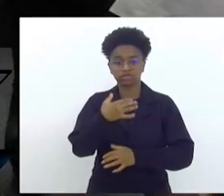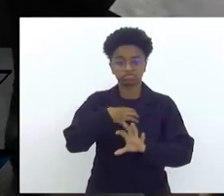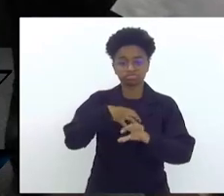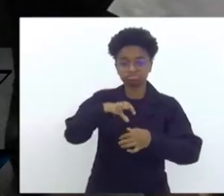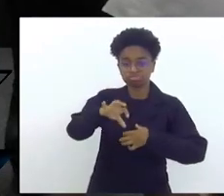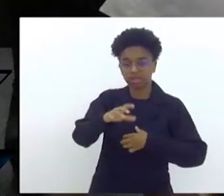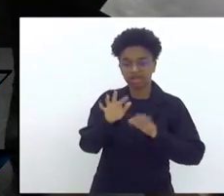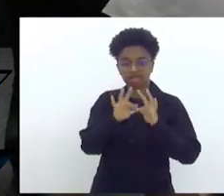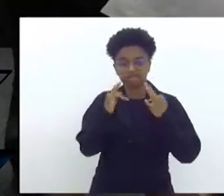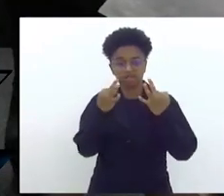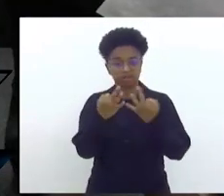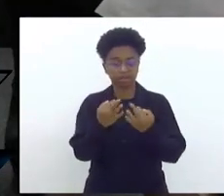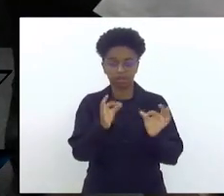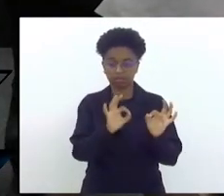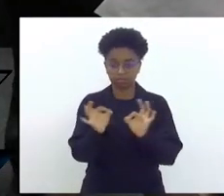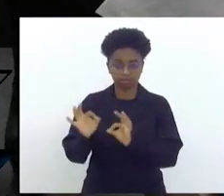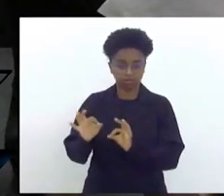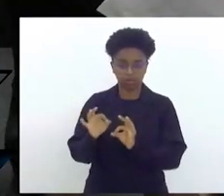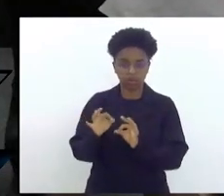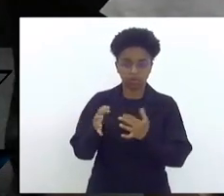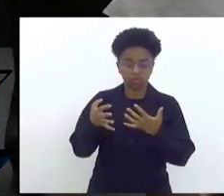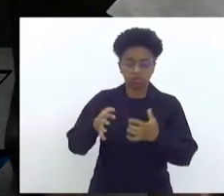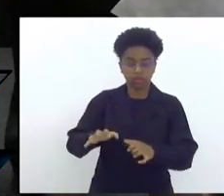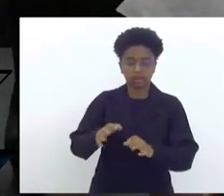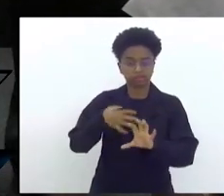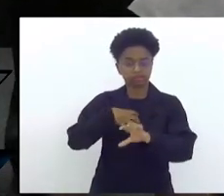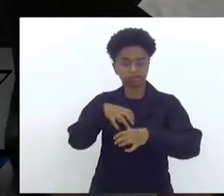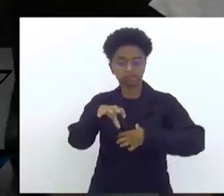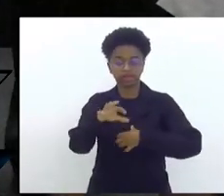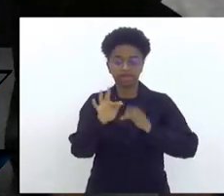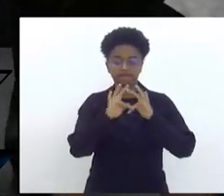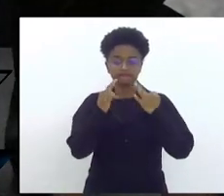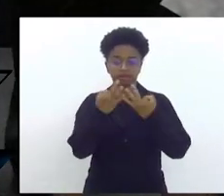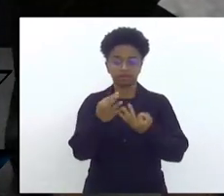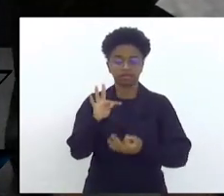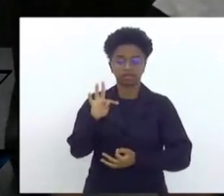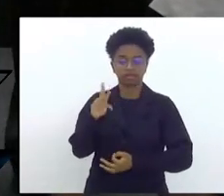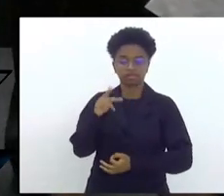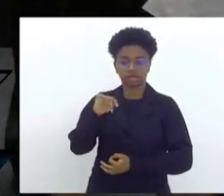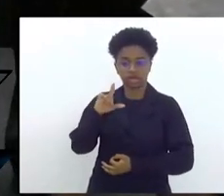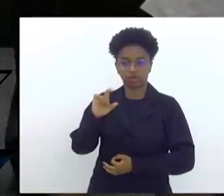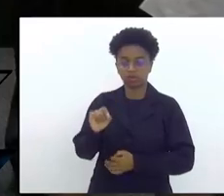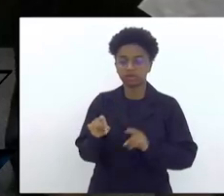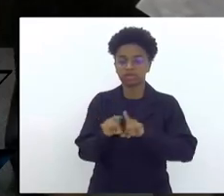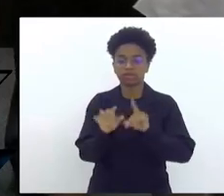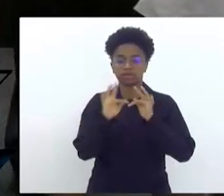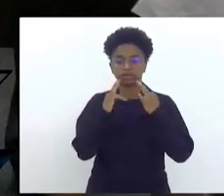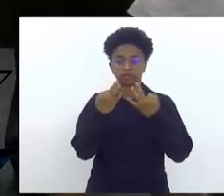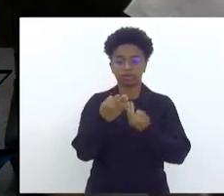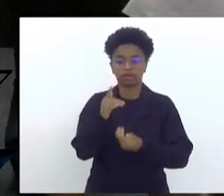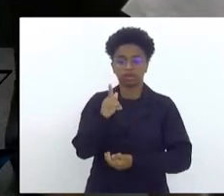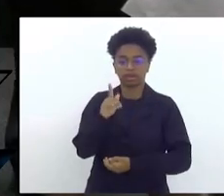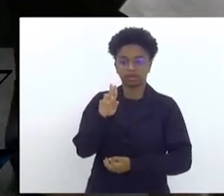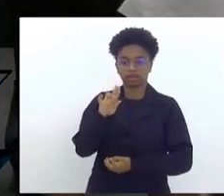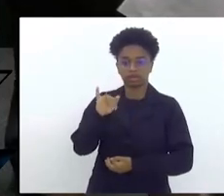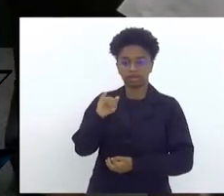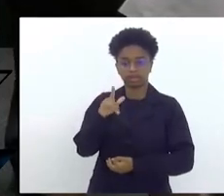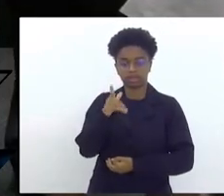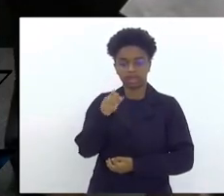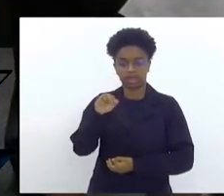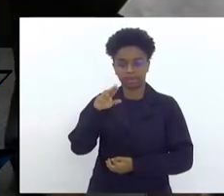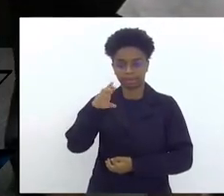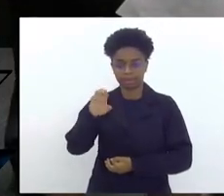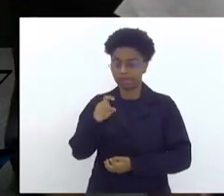com essas famílias enlutadas a solidarizar com a família do Tiago Menezes e também com a família do Guilherme Lucas isso é